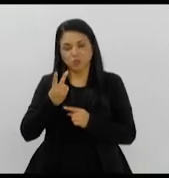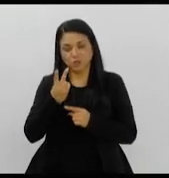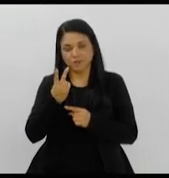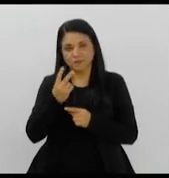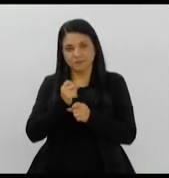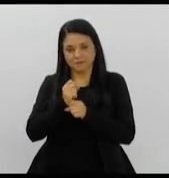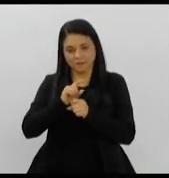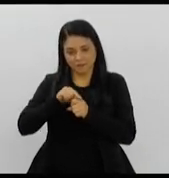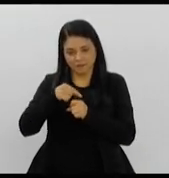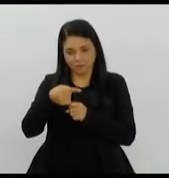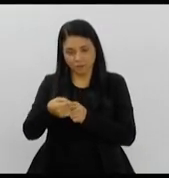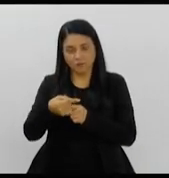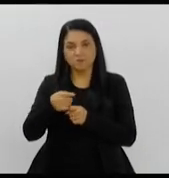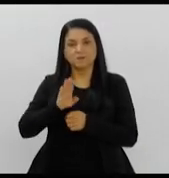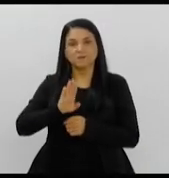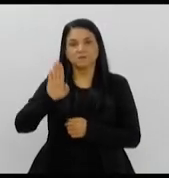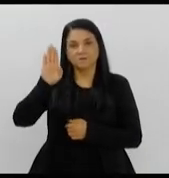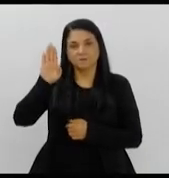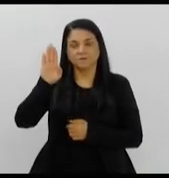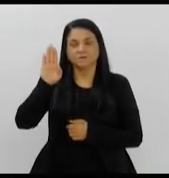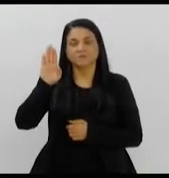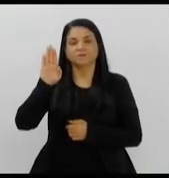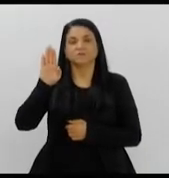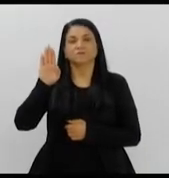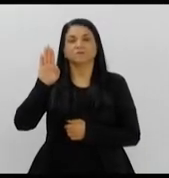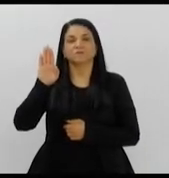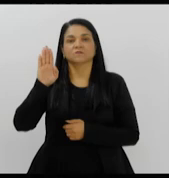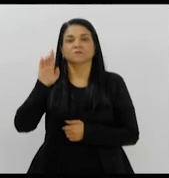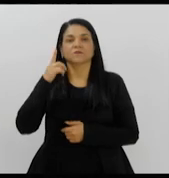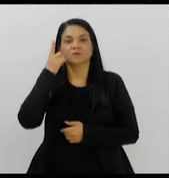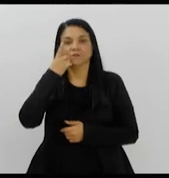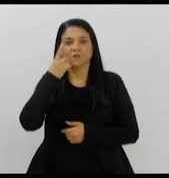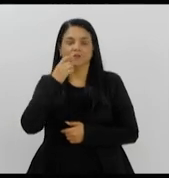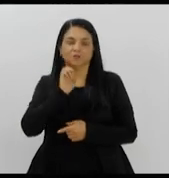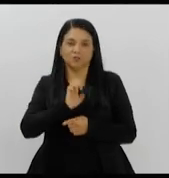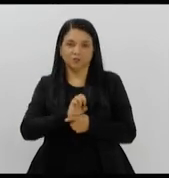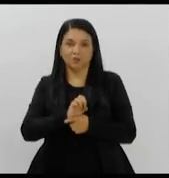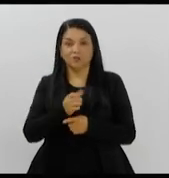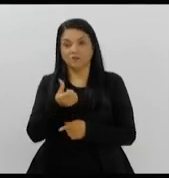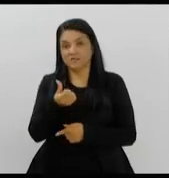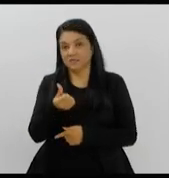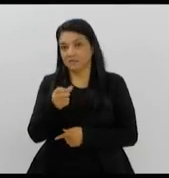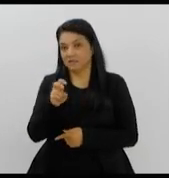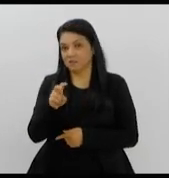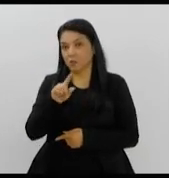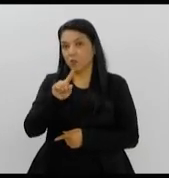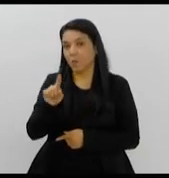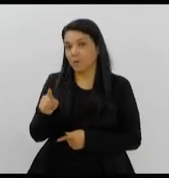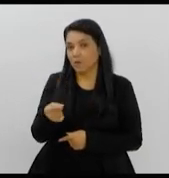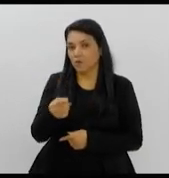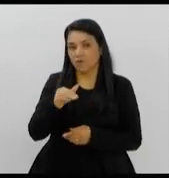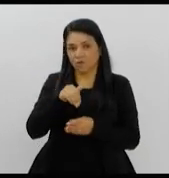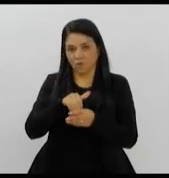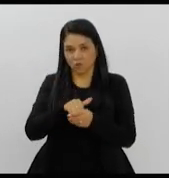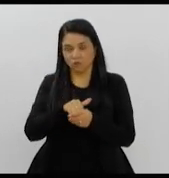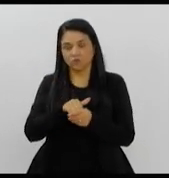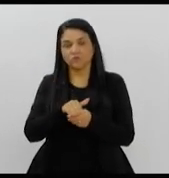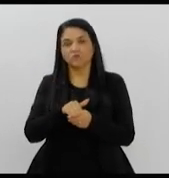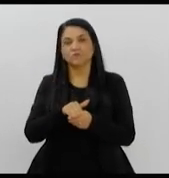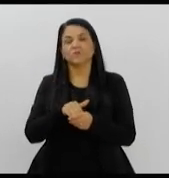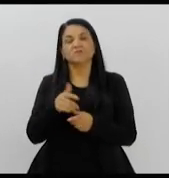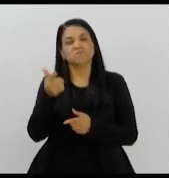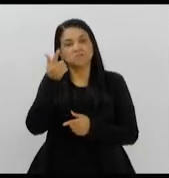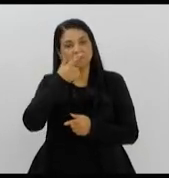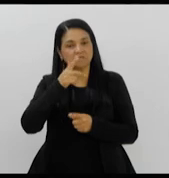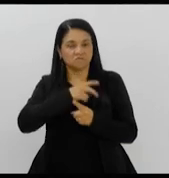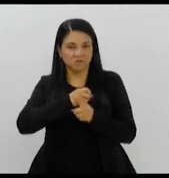depois, fui candidato a deputado estadual, tive aí então 65 mil votos em 2001 e fui eleito.